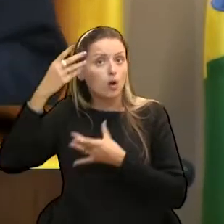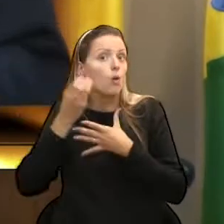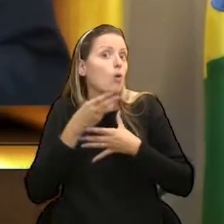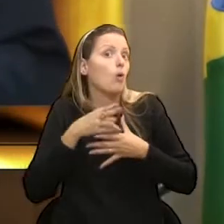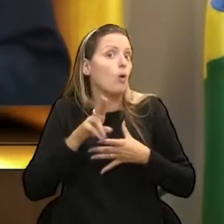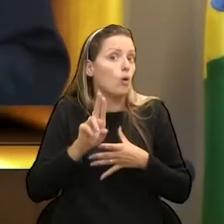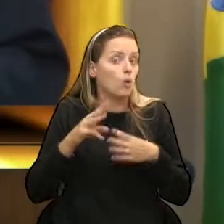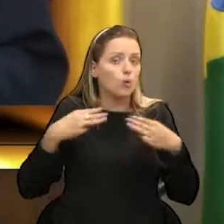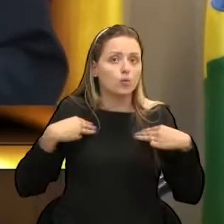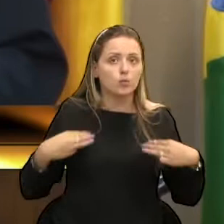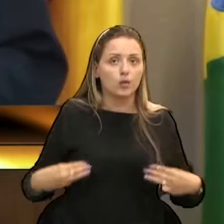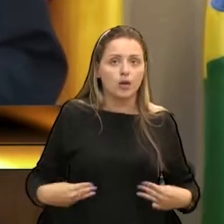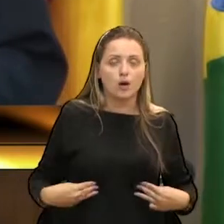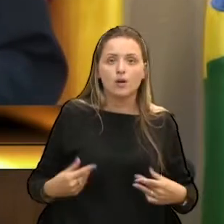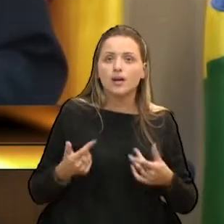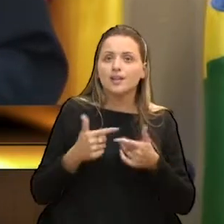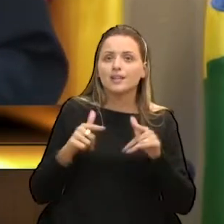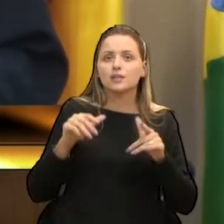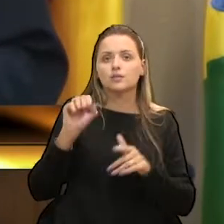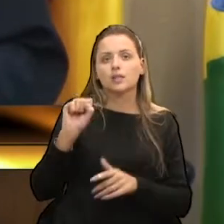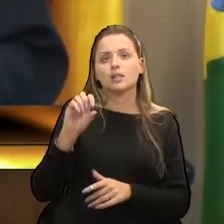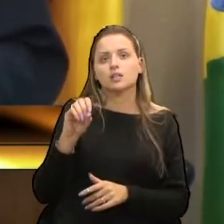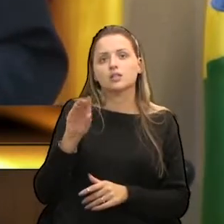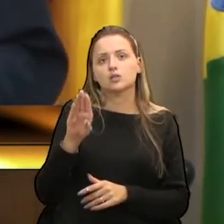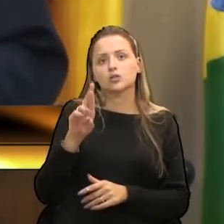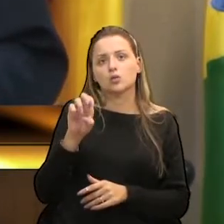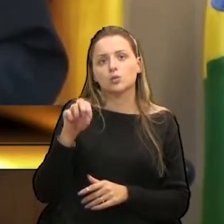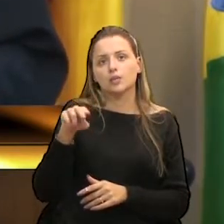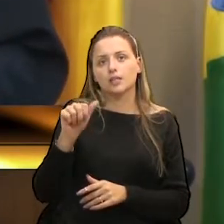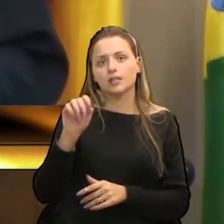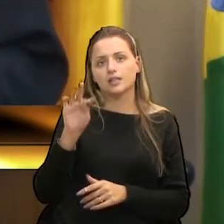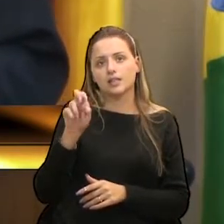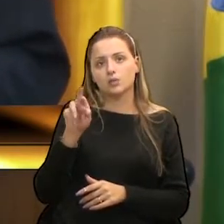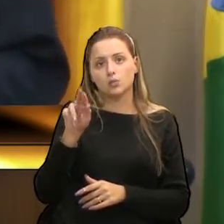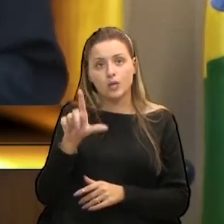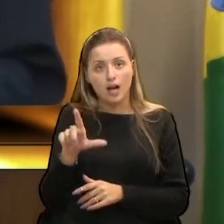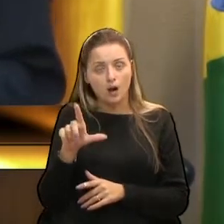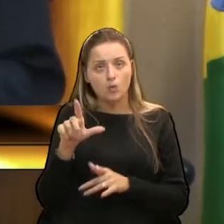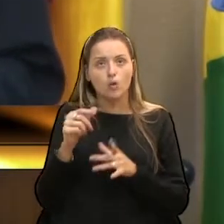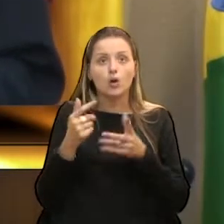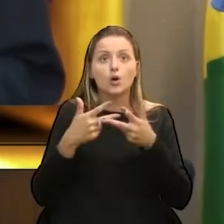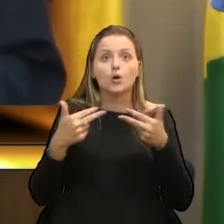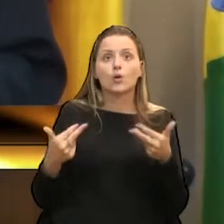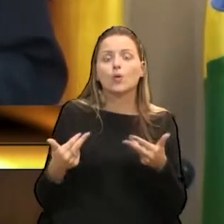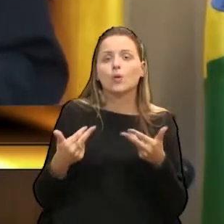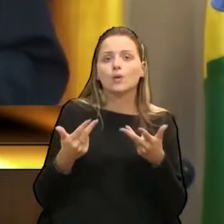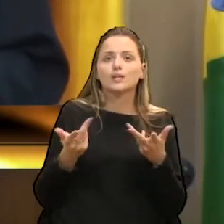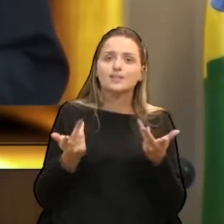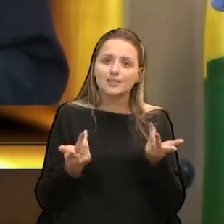Não existe o sobrenatural senão para a ignorância humana das leis.